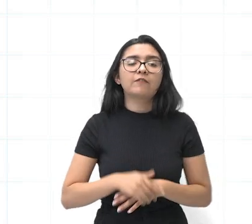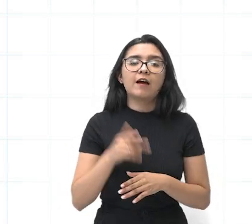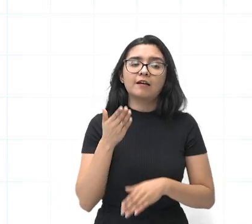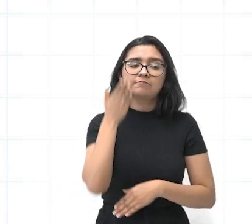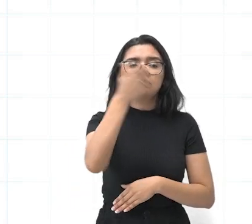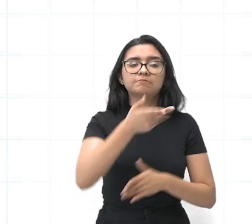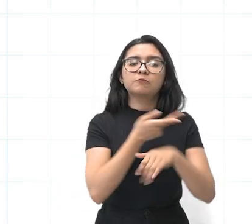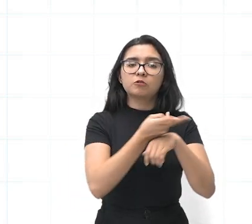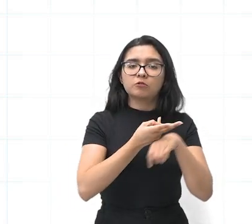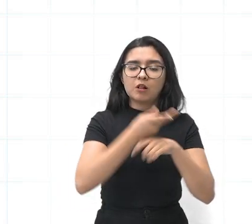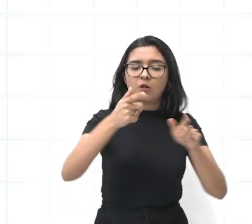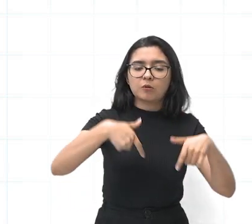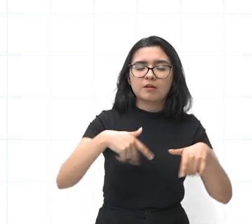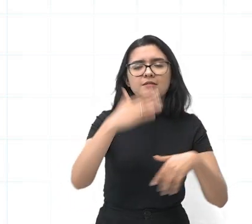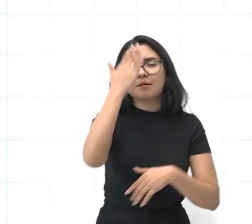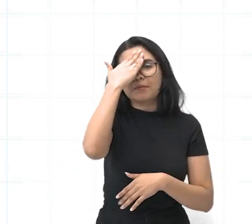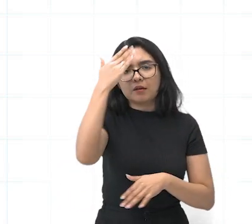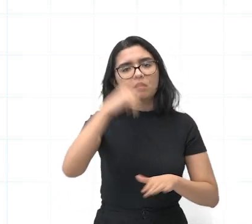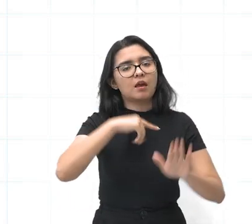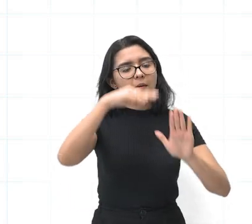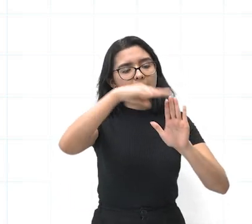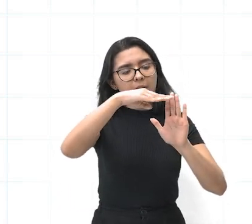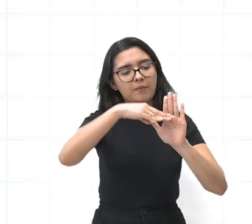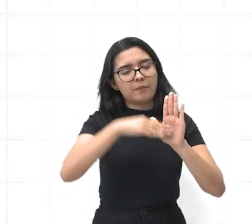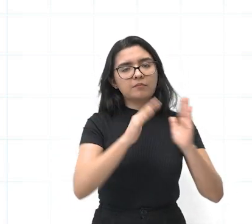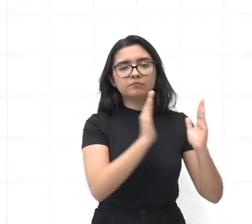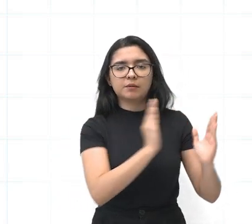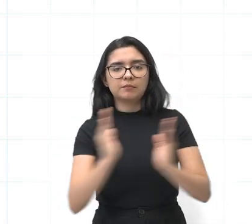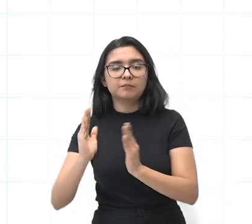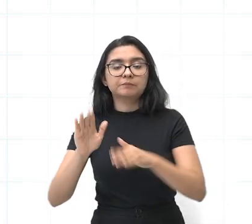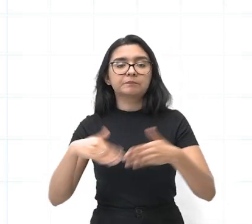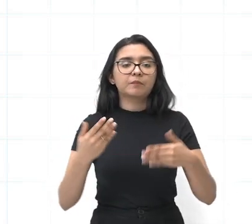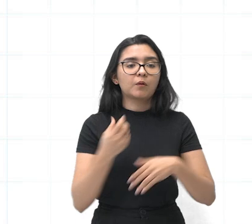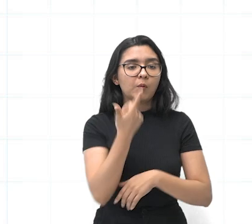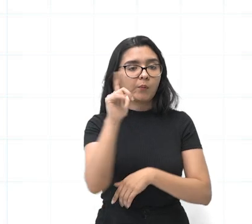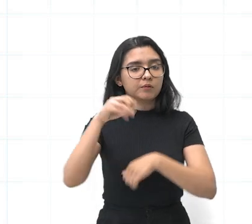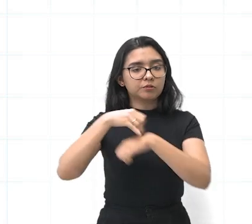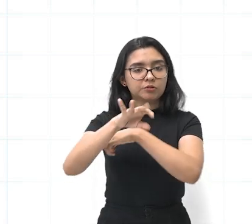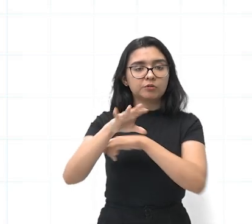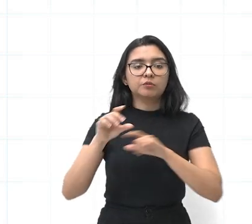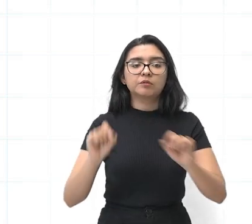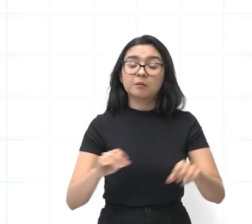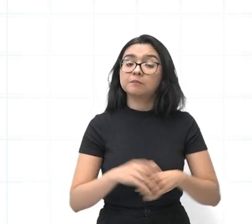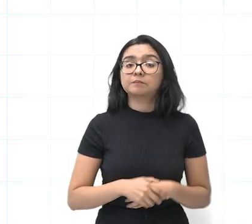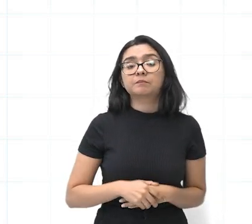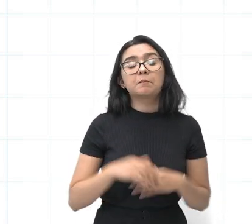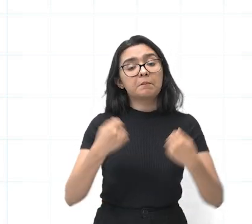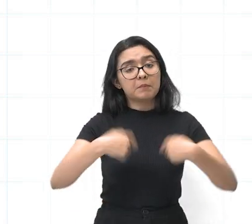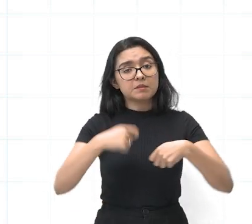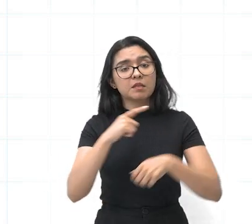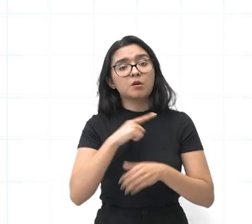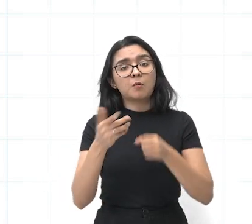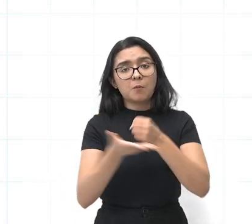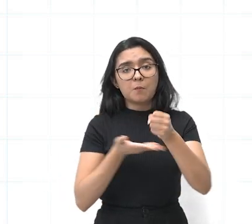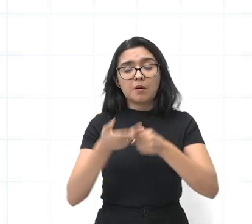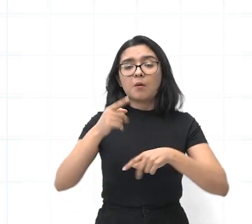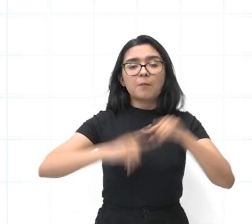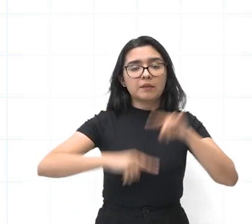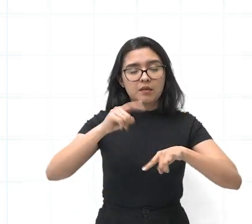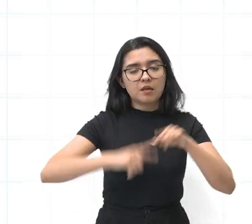lugar sabendo que vai ter um passo a passo. Outra dica é providencie os equipamentos